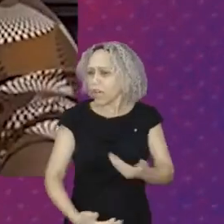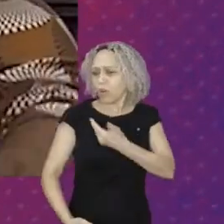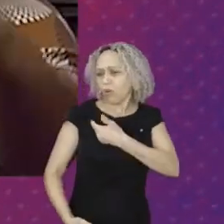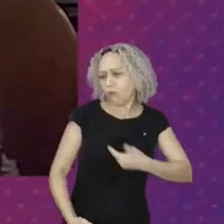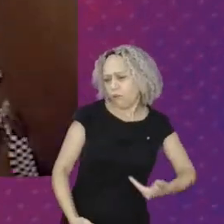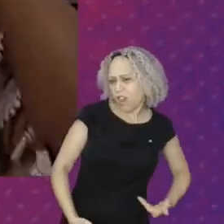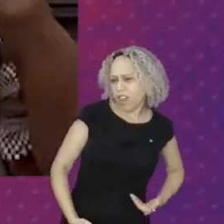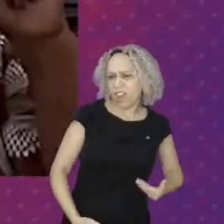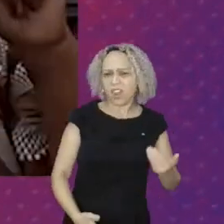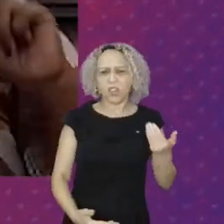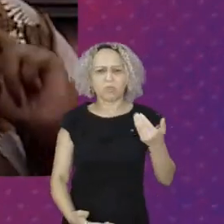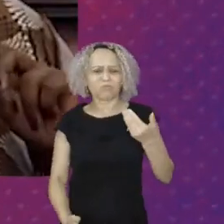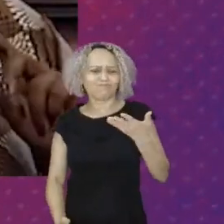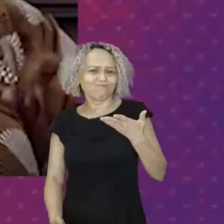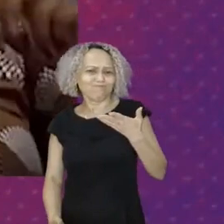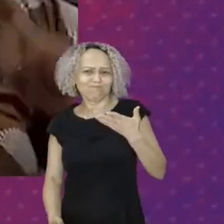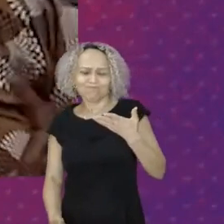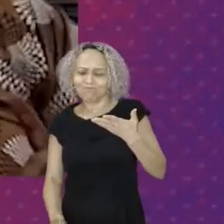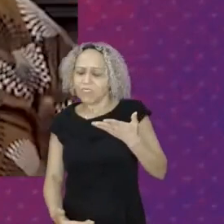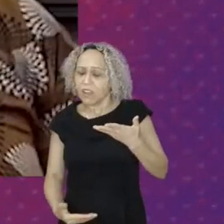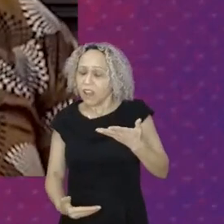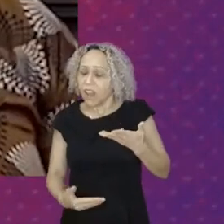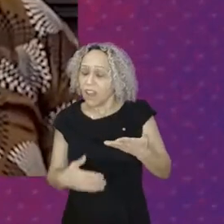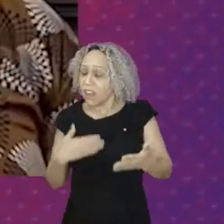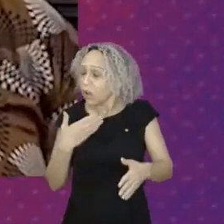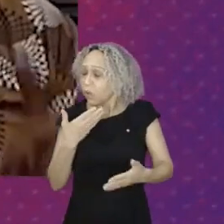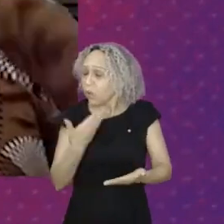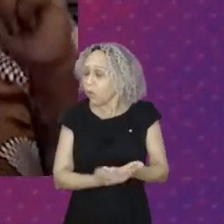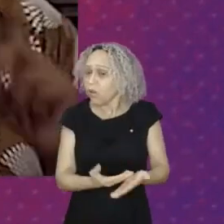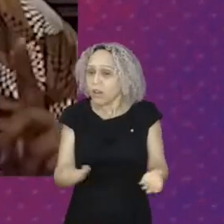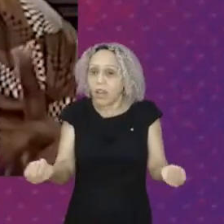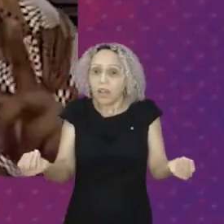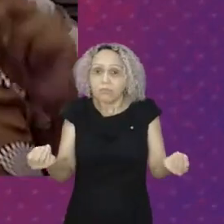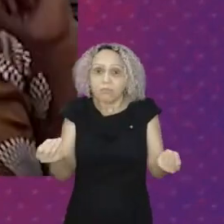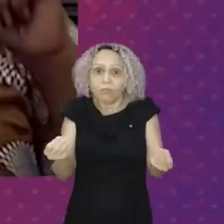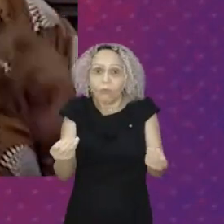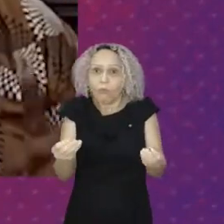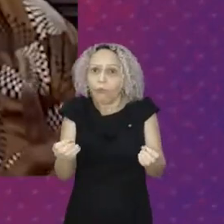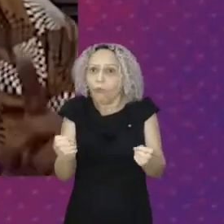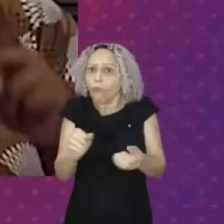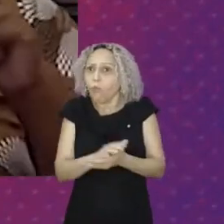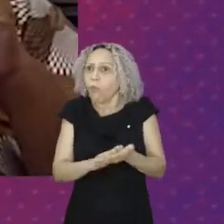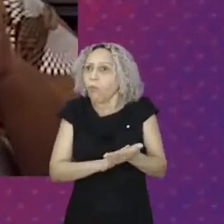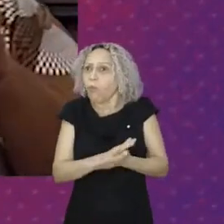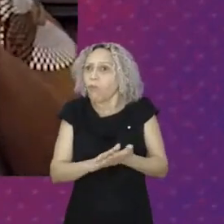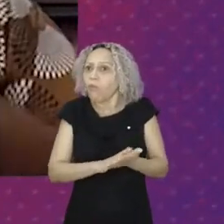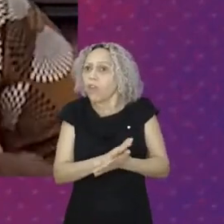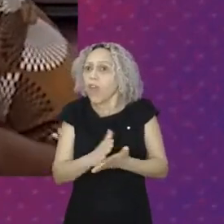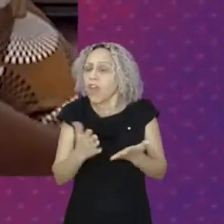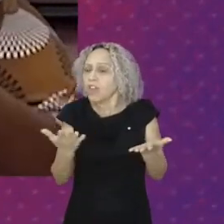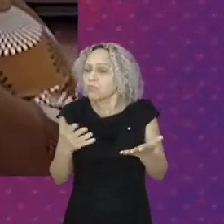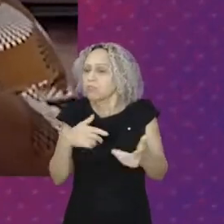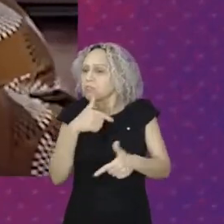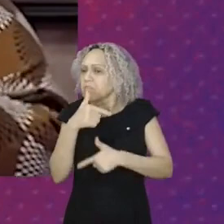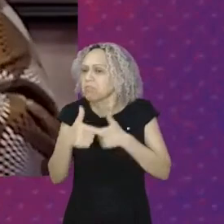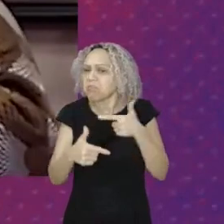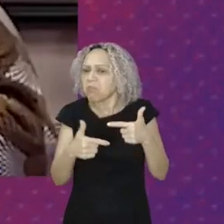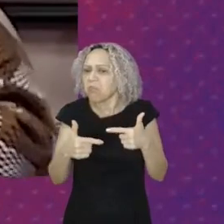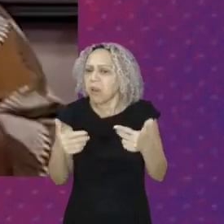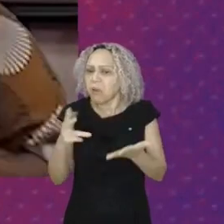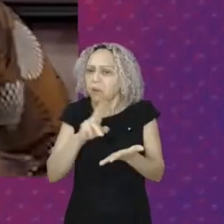da educação básica, seja na educação superior, é porque essa legislação ela mexe